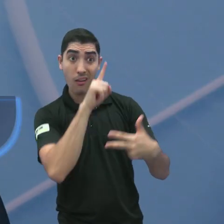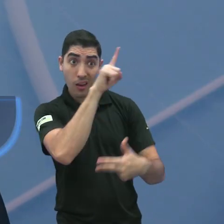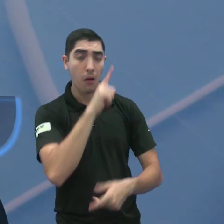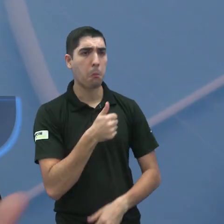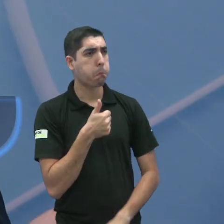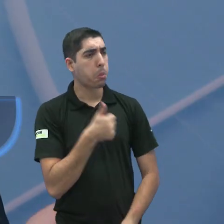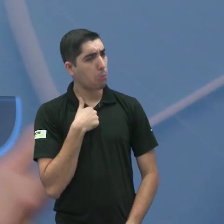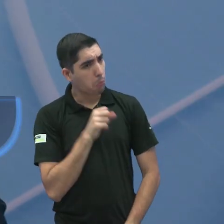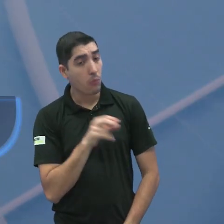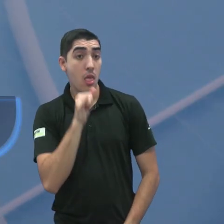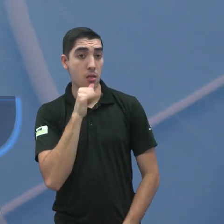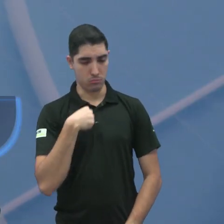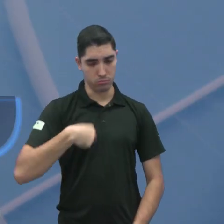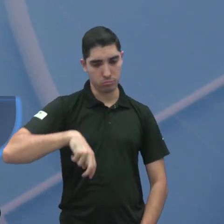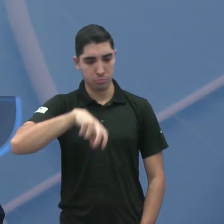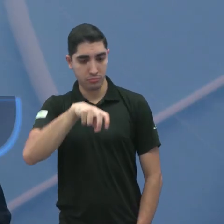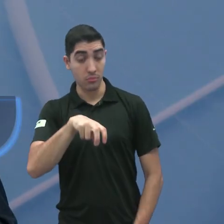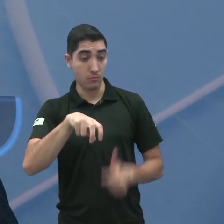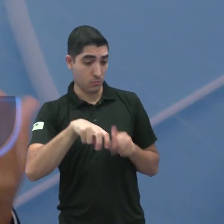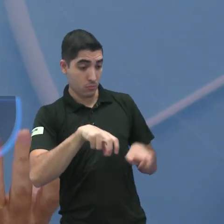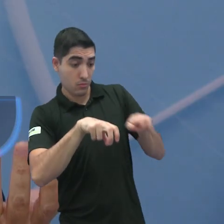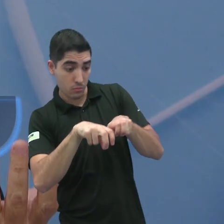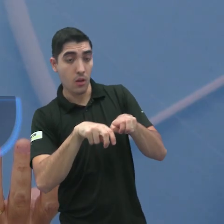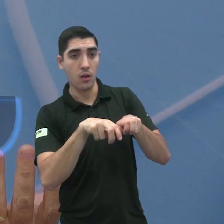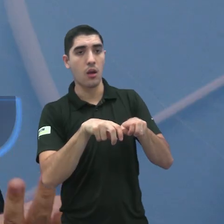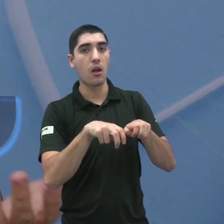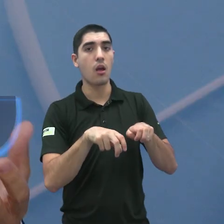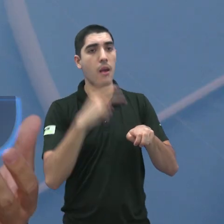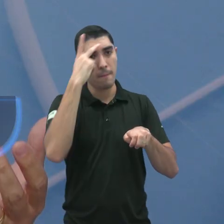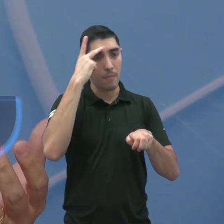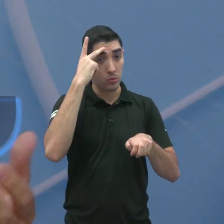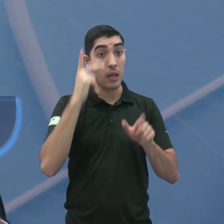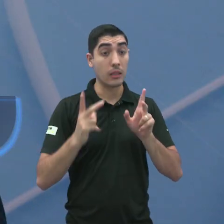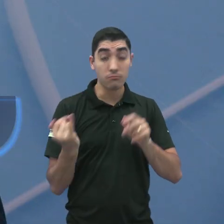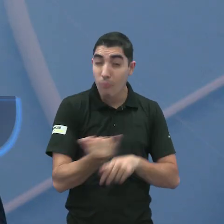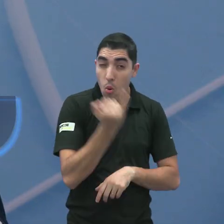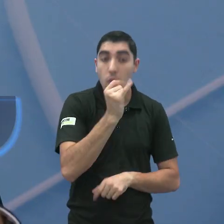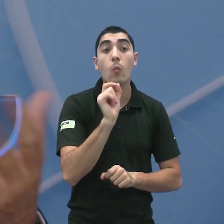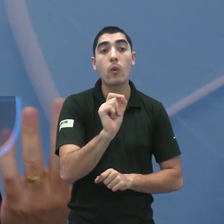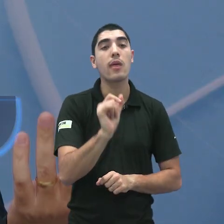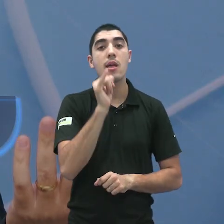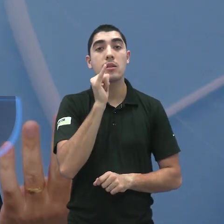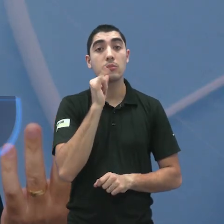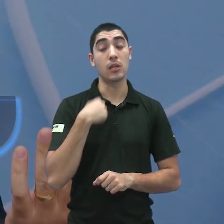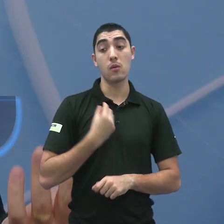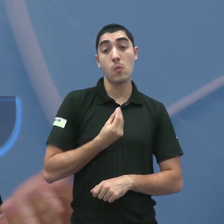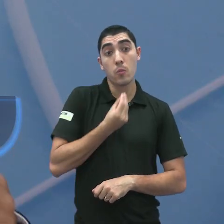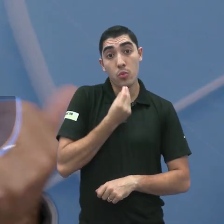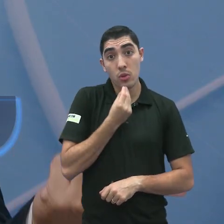né? Do lado do passageiro, é sempre importante, eu acho que você ter a